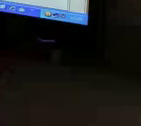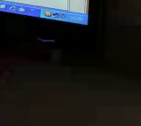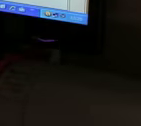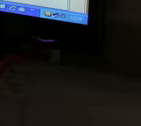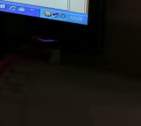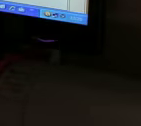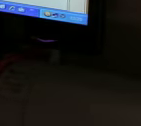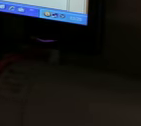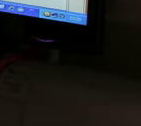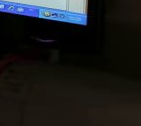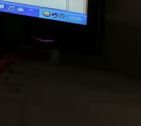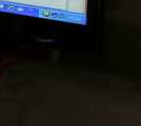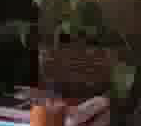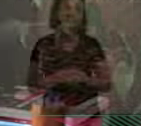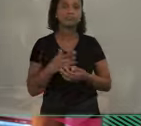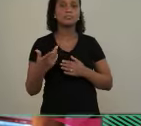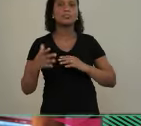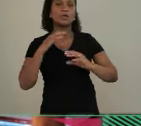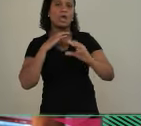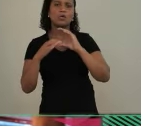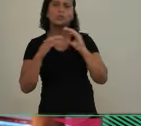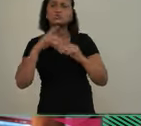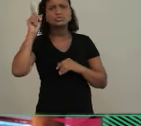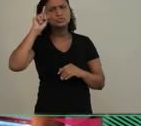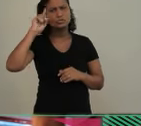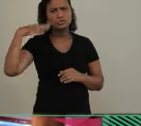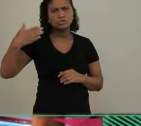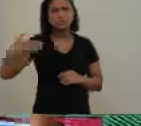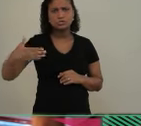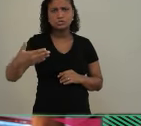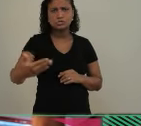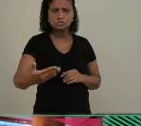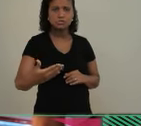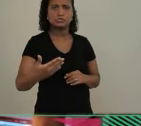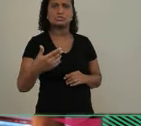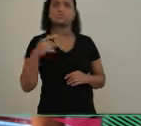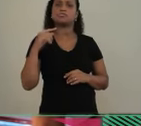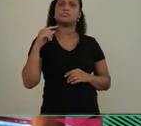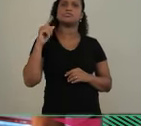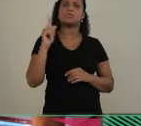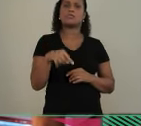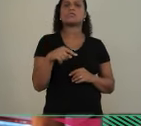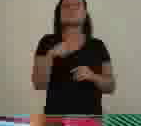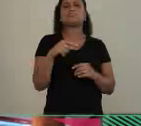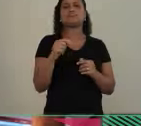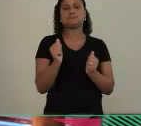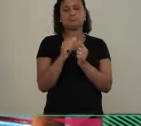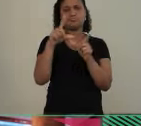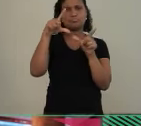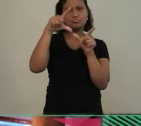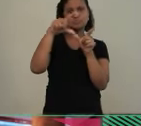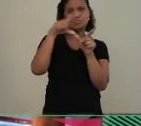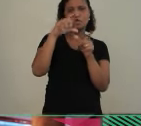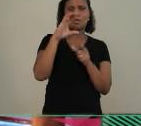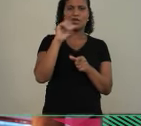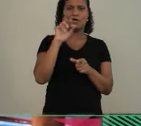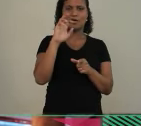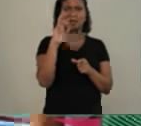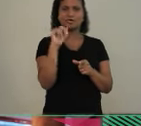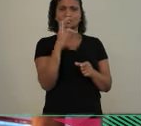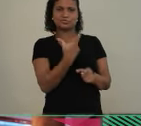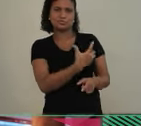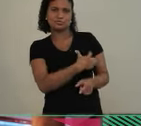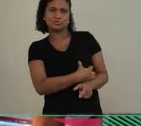educadora." A comunicação do dia a dia é feita com pequenos crachás que ela mandou